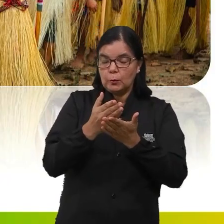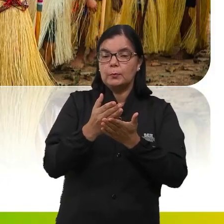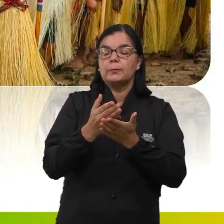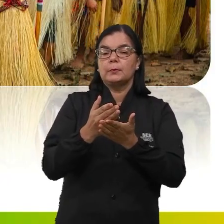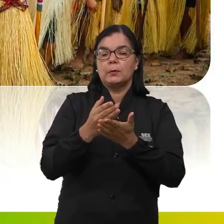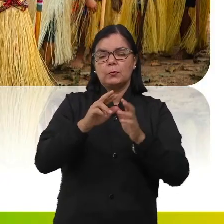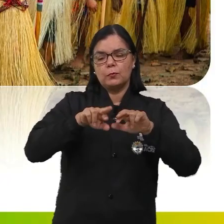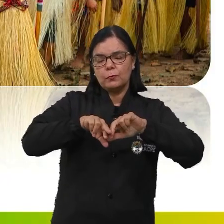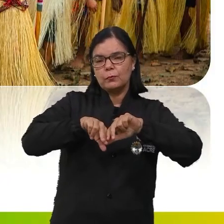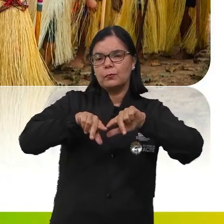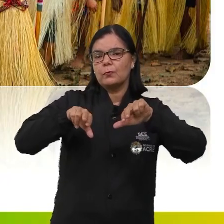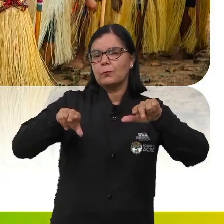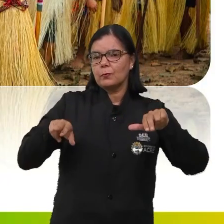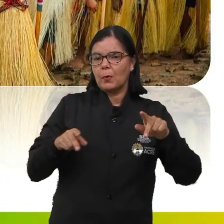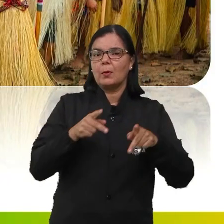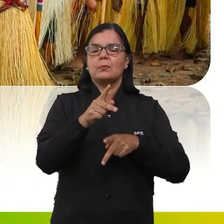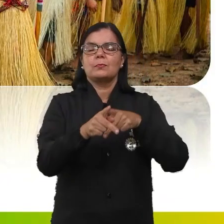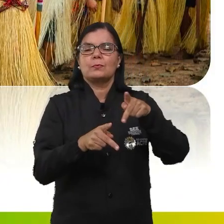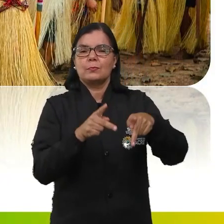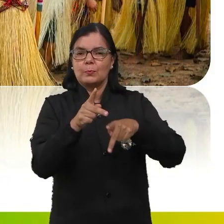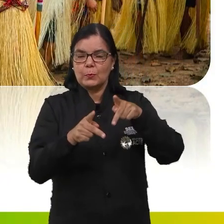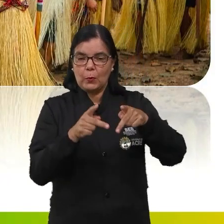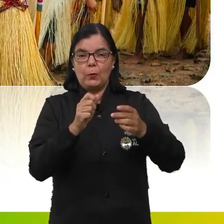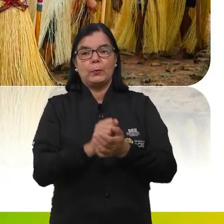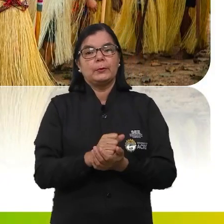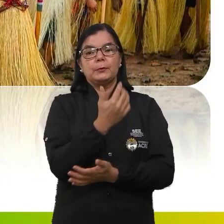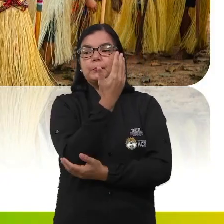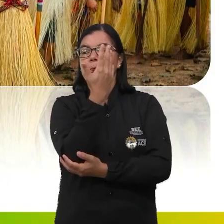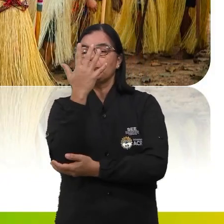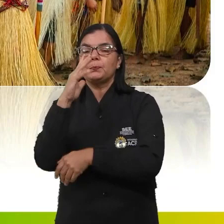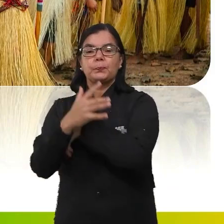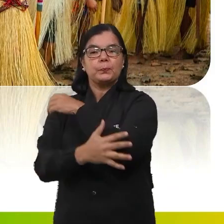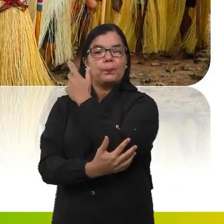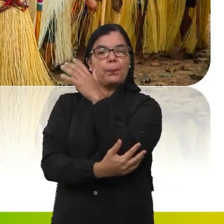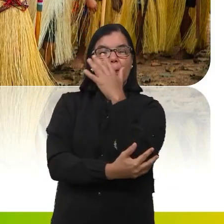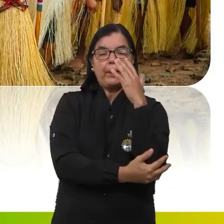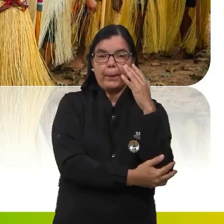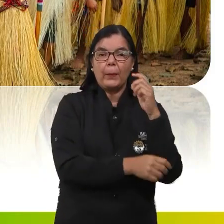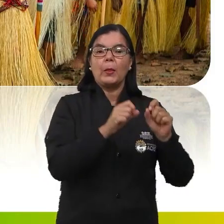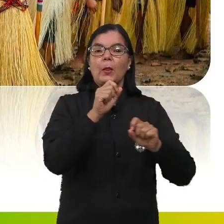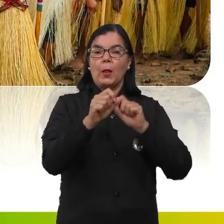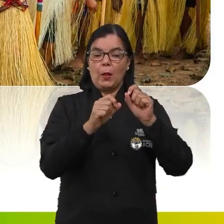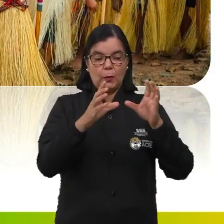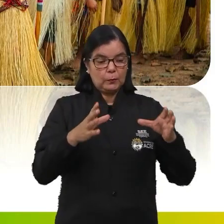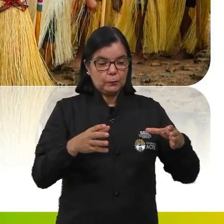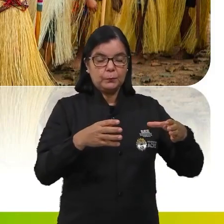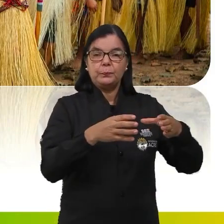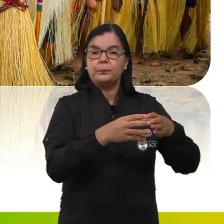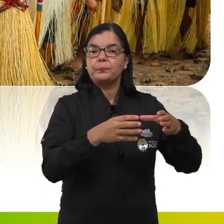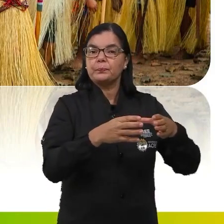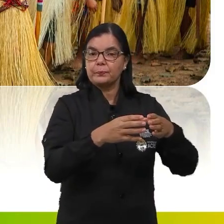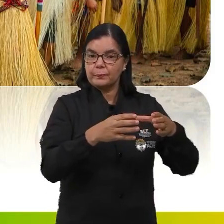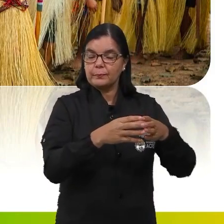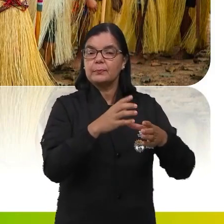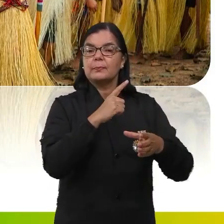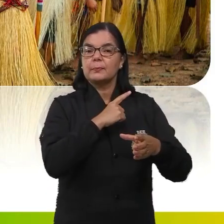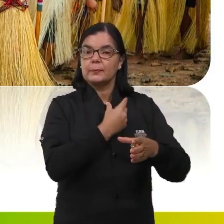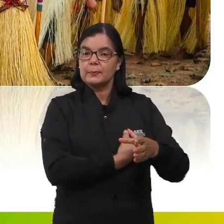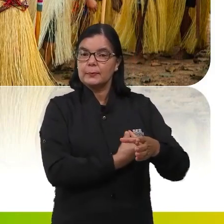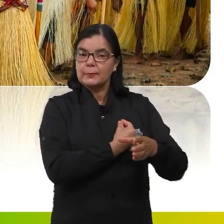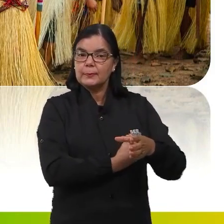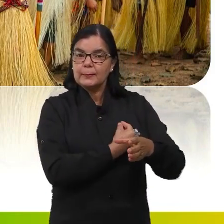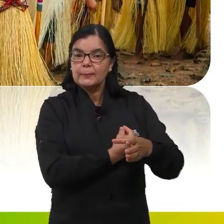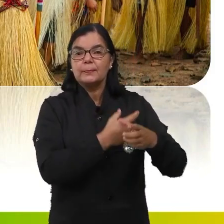extraordinária diversidade de povos indígenas. Suas florestas ancestrais abrigam comunidades que mantêm